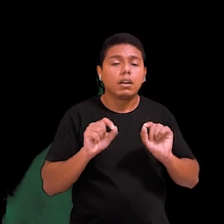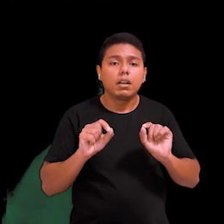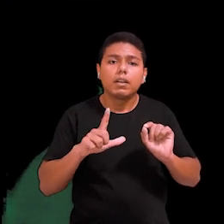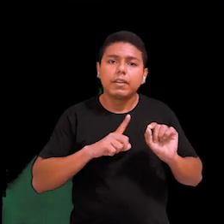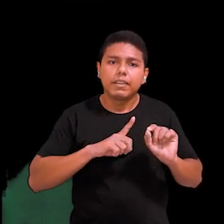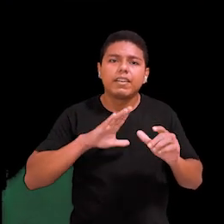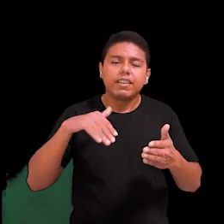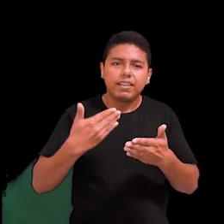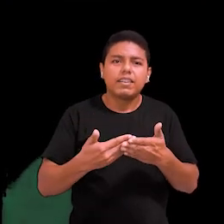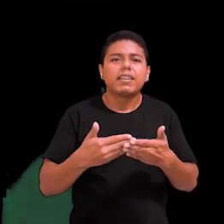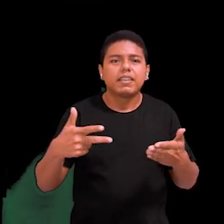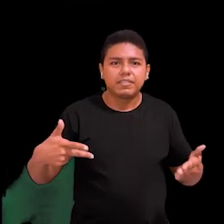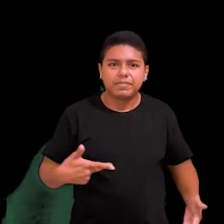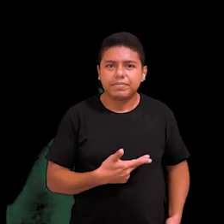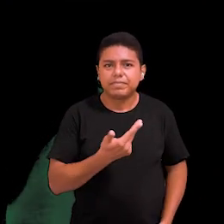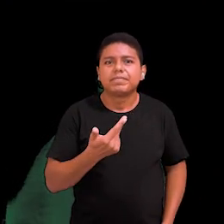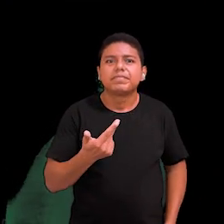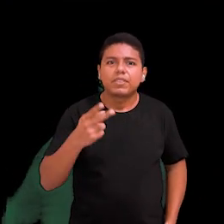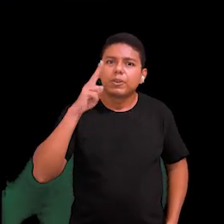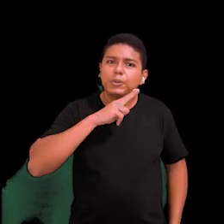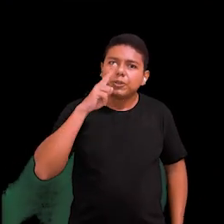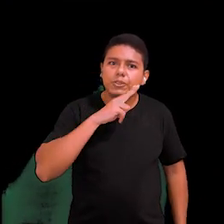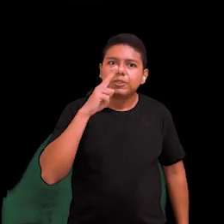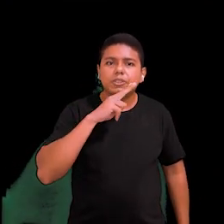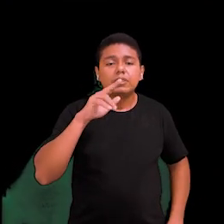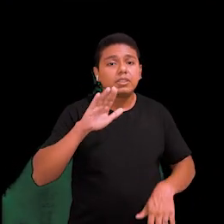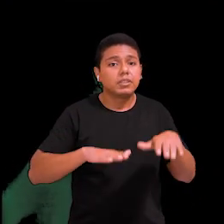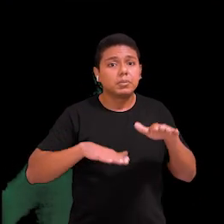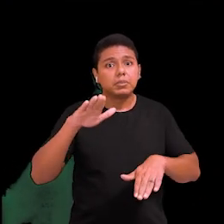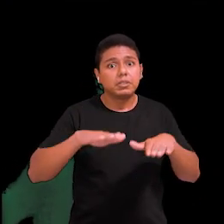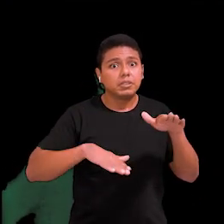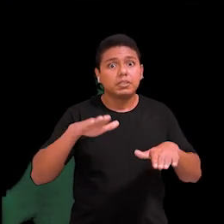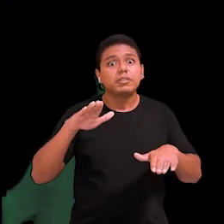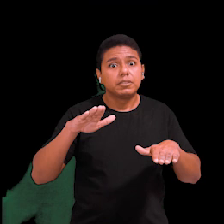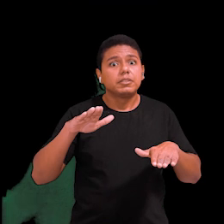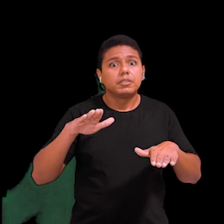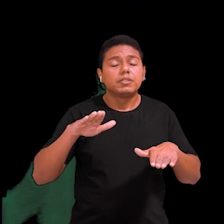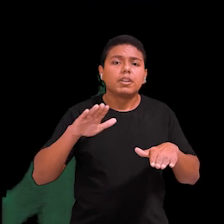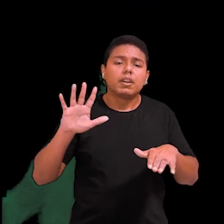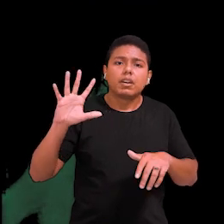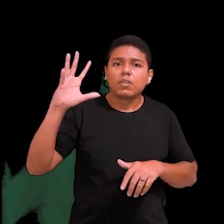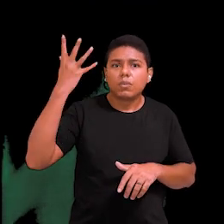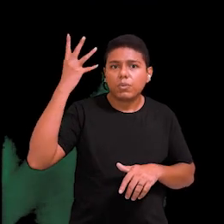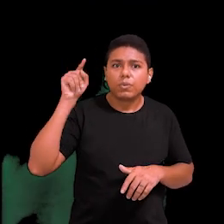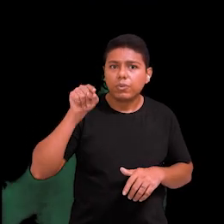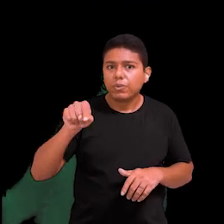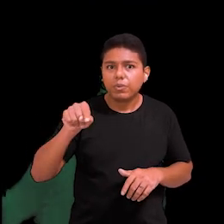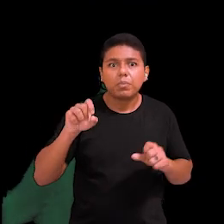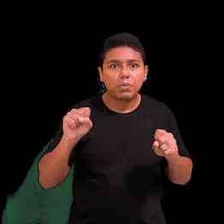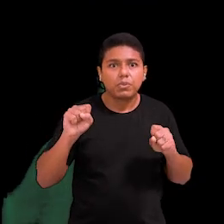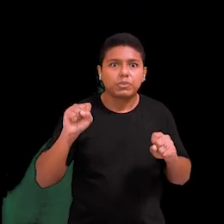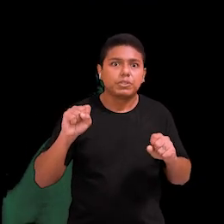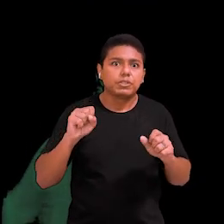É importante chamar a atenção porque a gente tem ainda aquelas cesarianas que são de urgência e, dependendo da